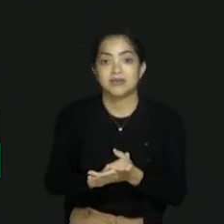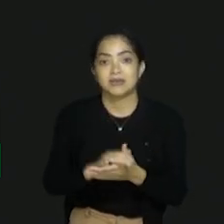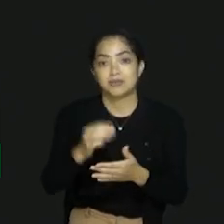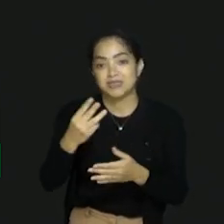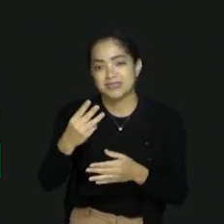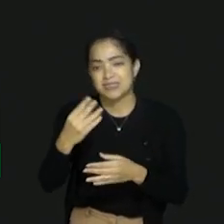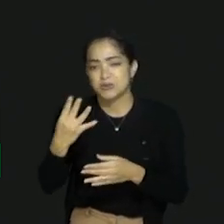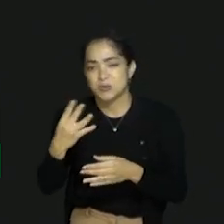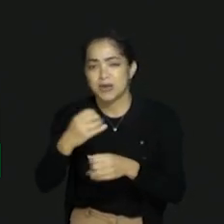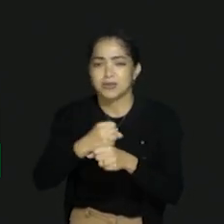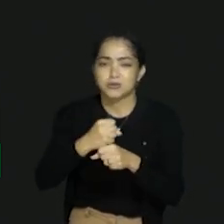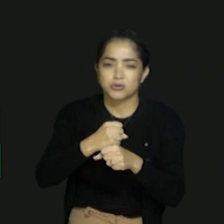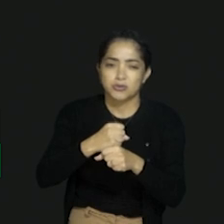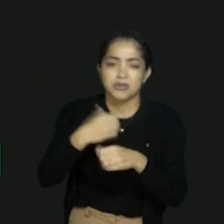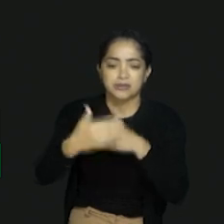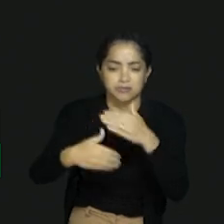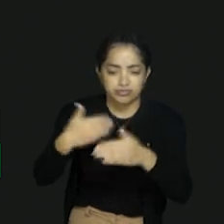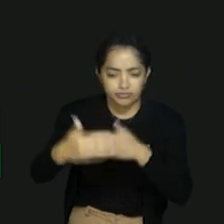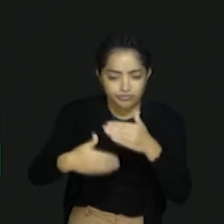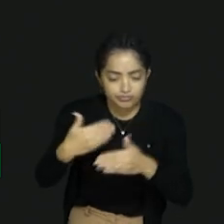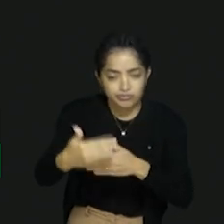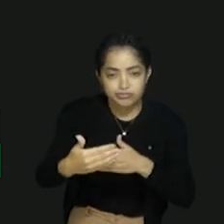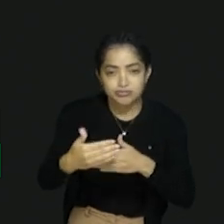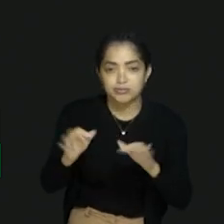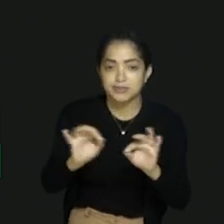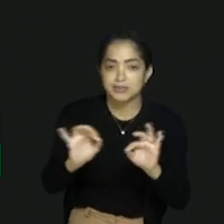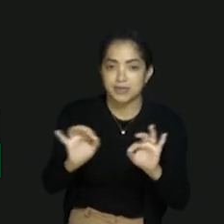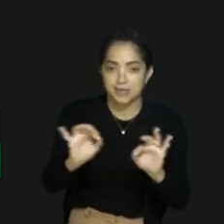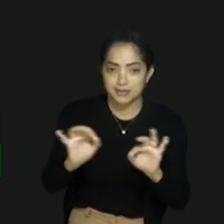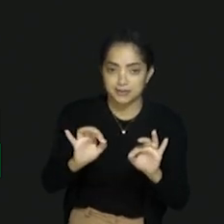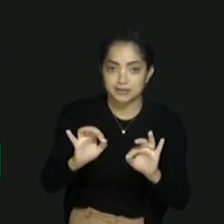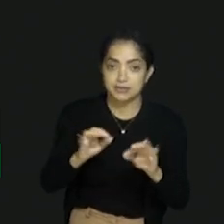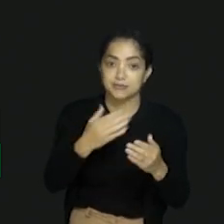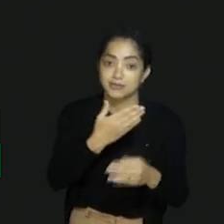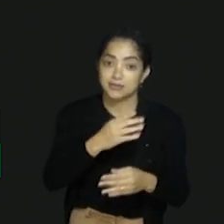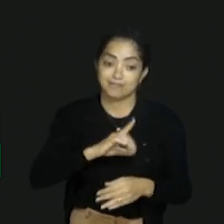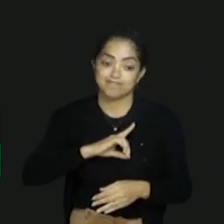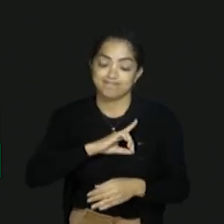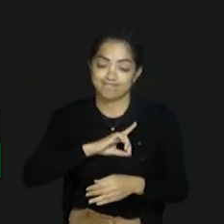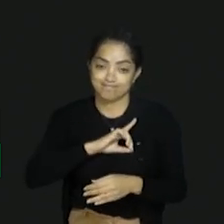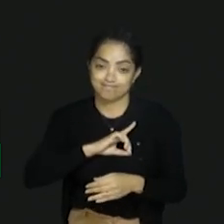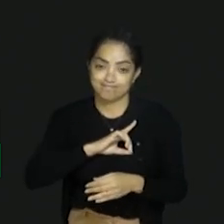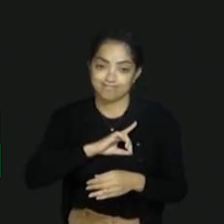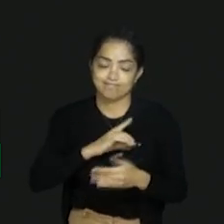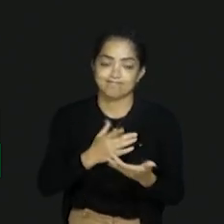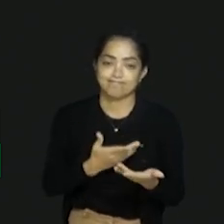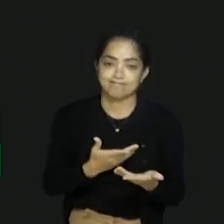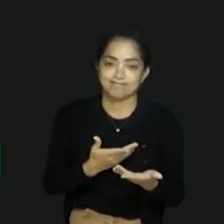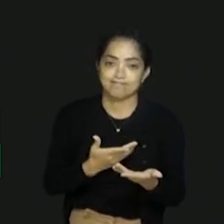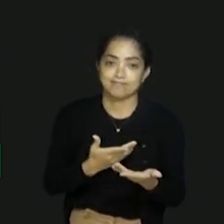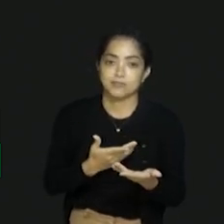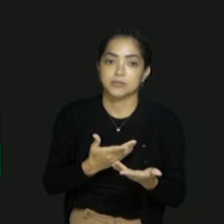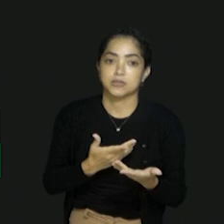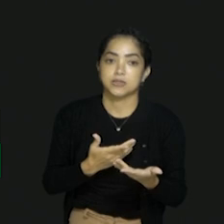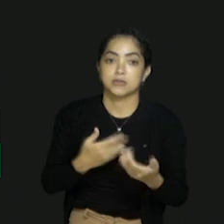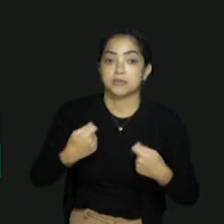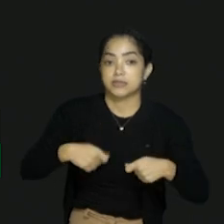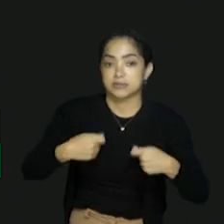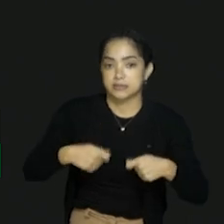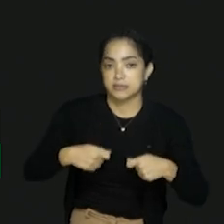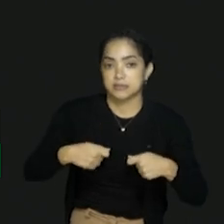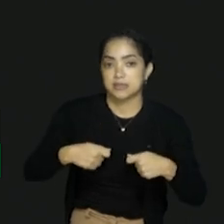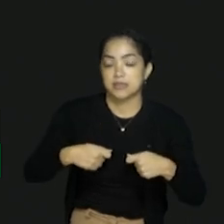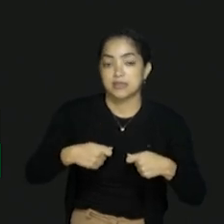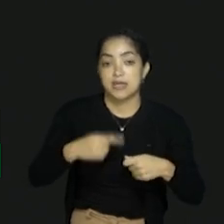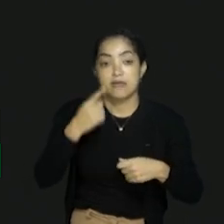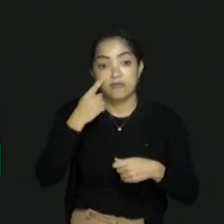anos falando da ppp e não aparece enquanto isso a delegacia tá lá no Boa Vista no cantinho então concordo com o senhor precisamos apenas